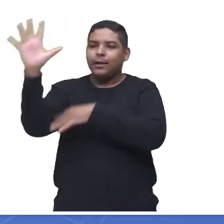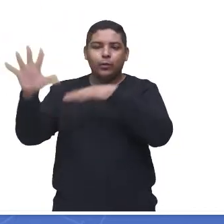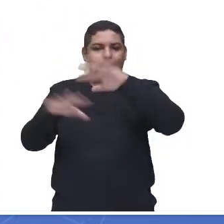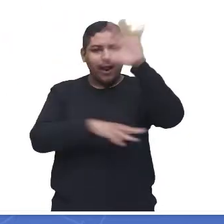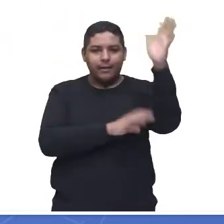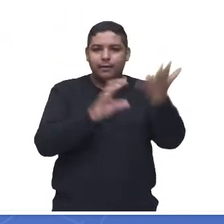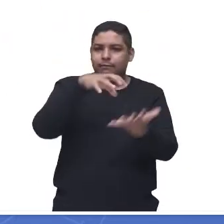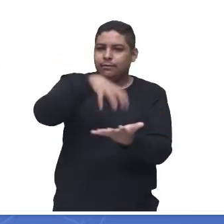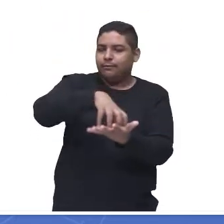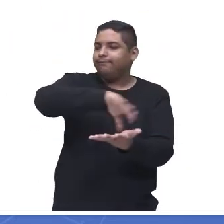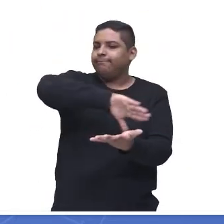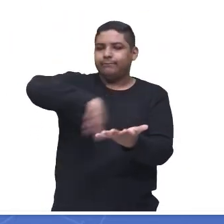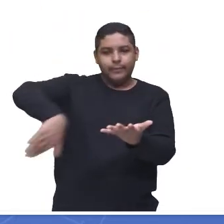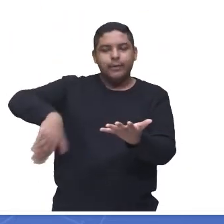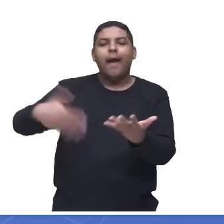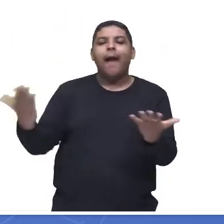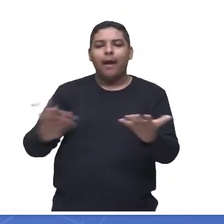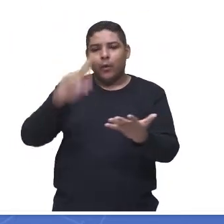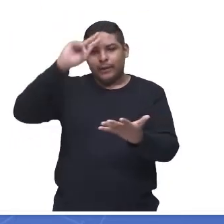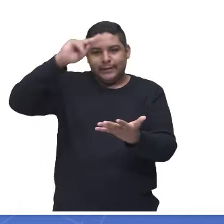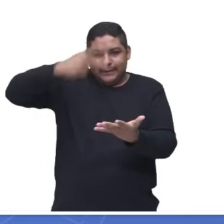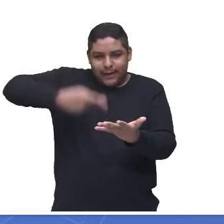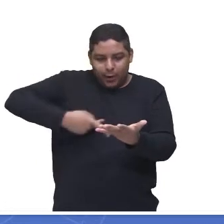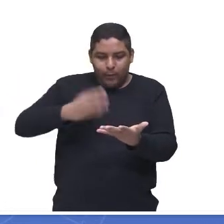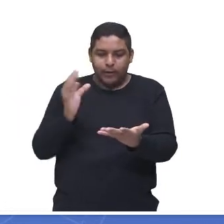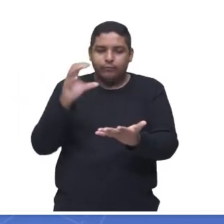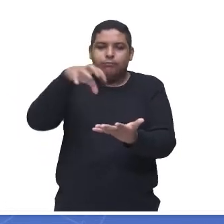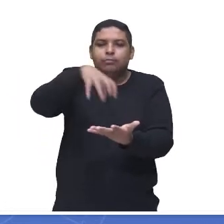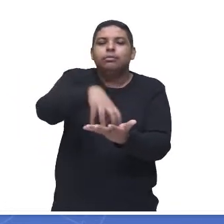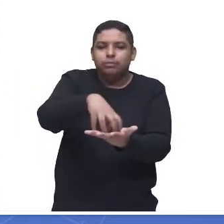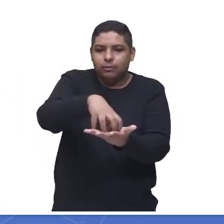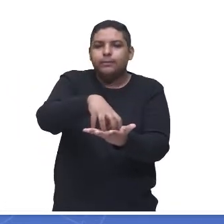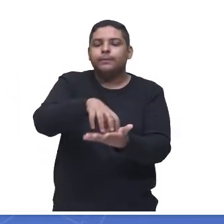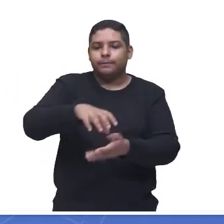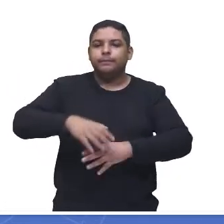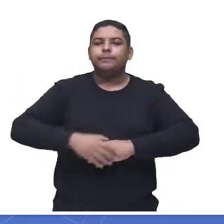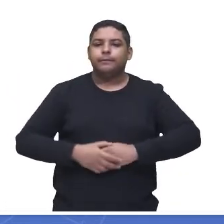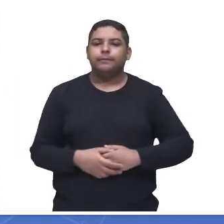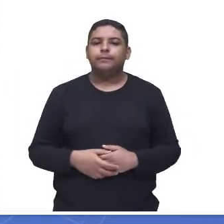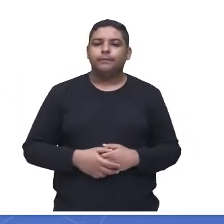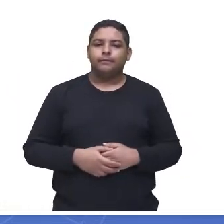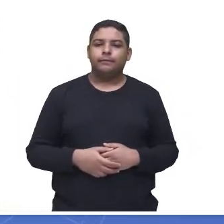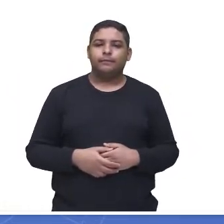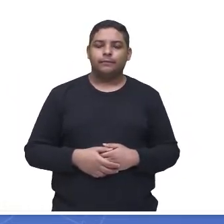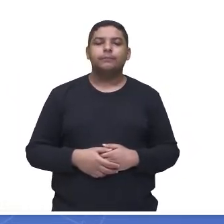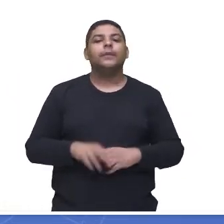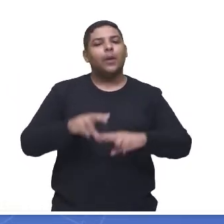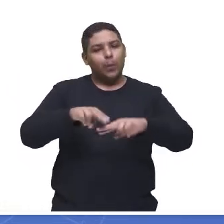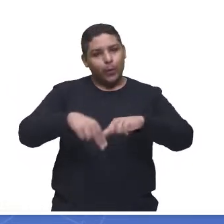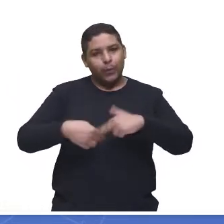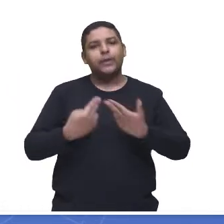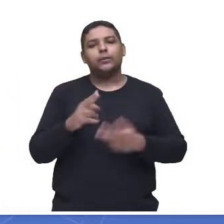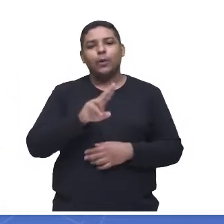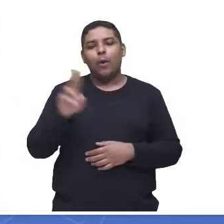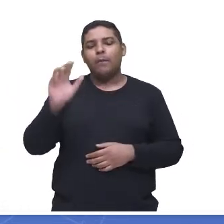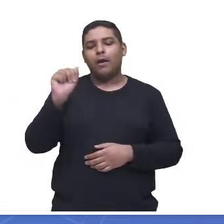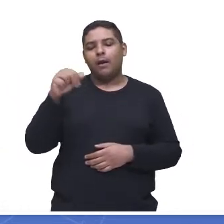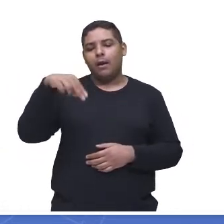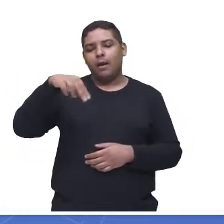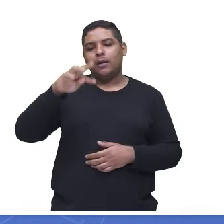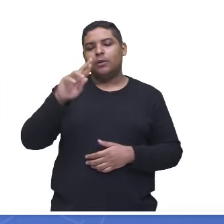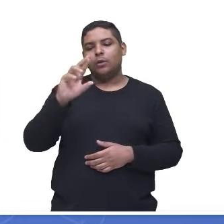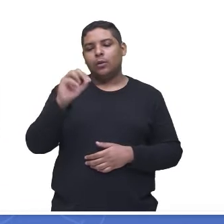natureza. Quem está no centro agora é o ser humano. Por isso que é antropocêntrico. É a